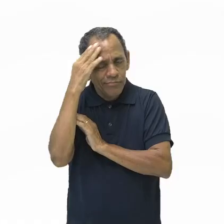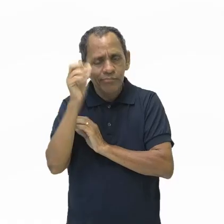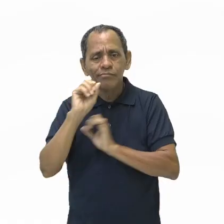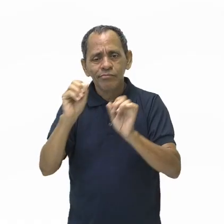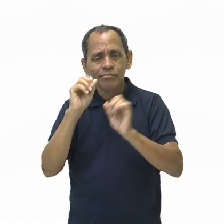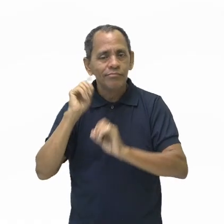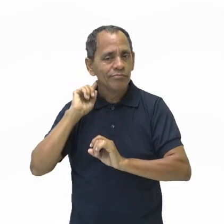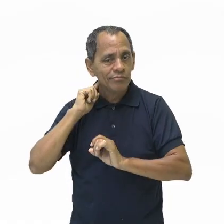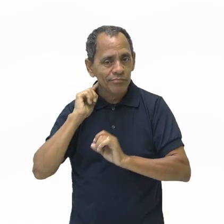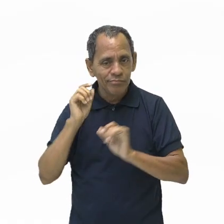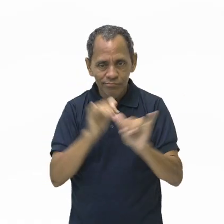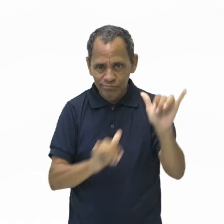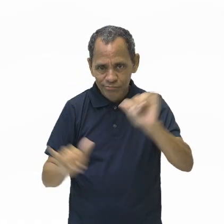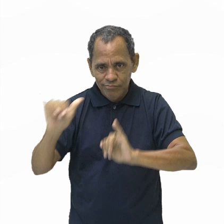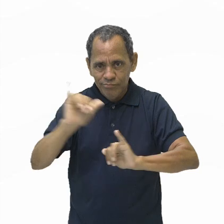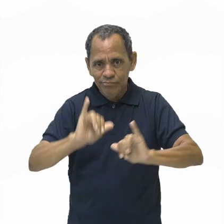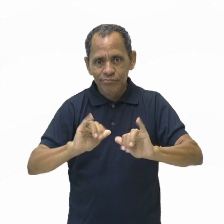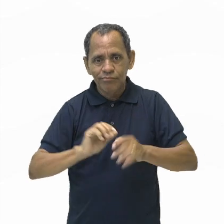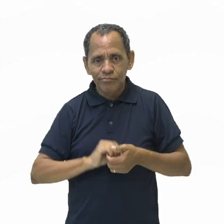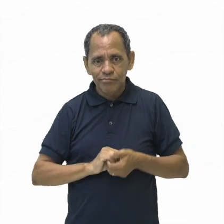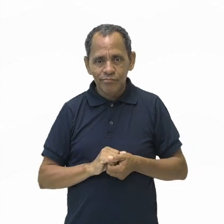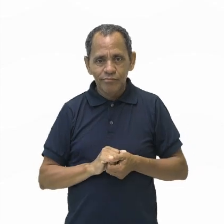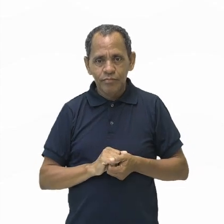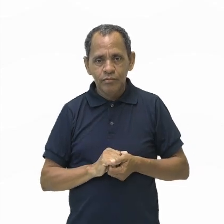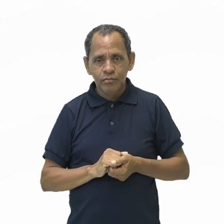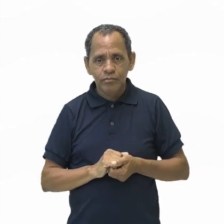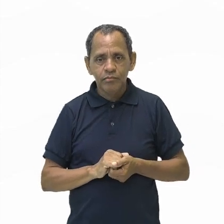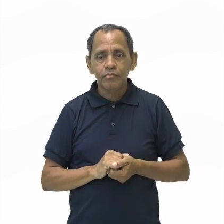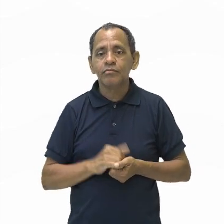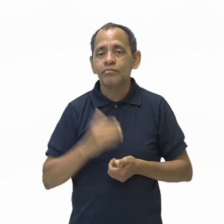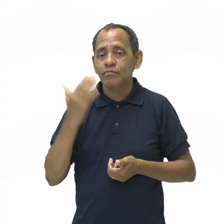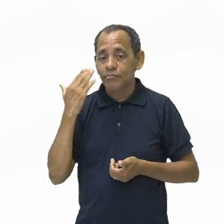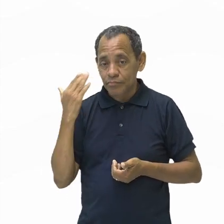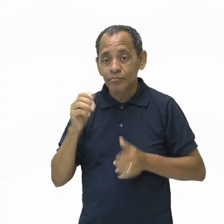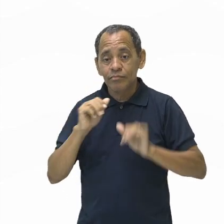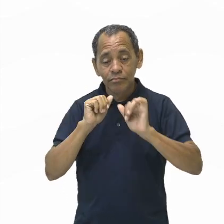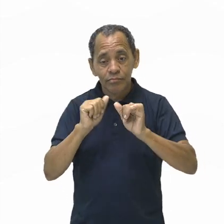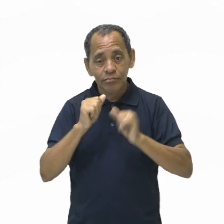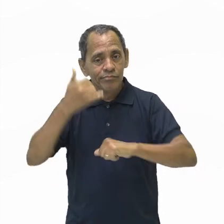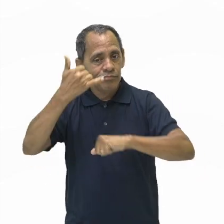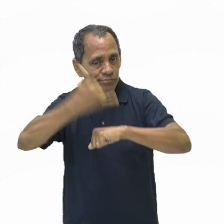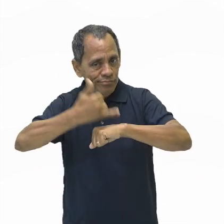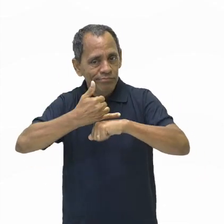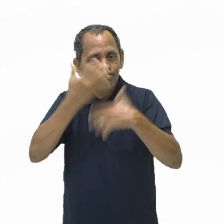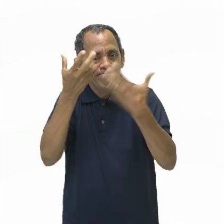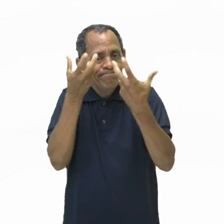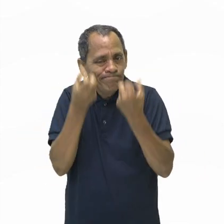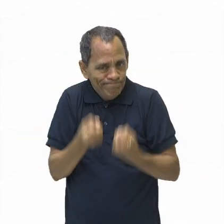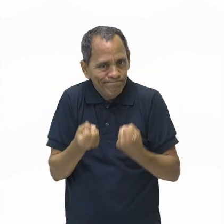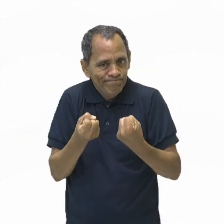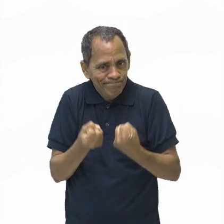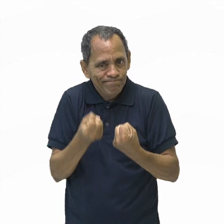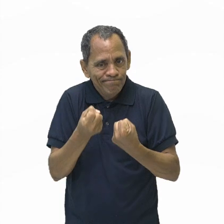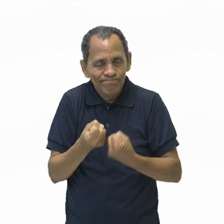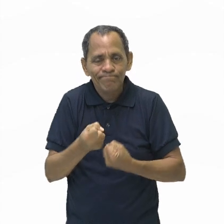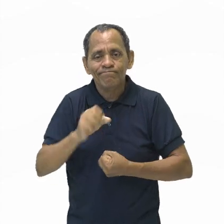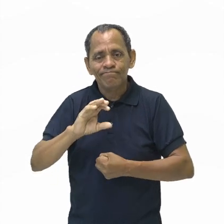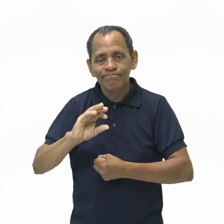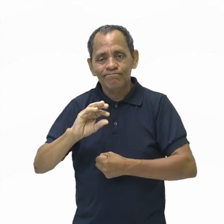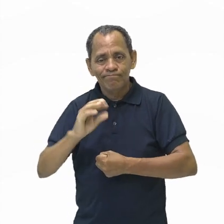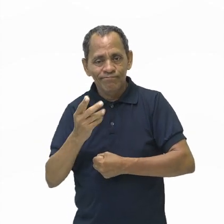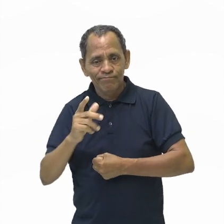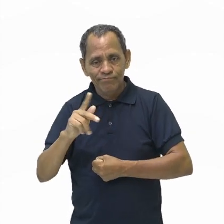químicos. Dê uma olhada. Os poluentes químicos podem ser metais pesados, como o chumbo,